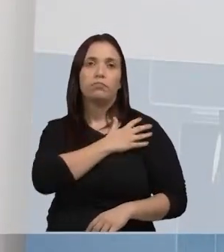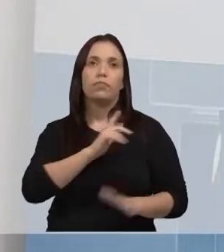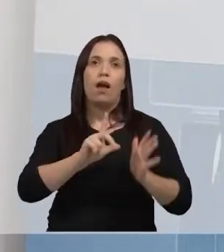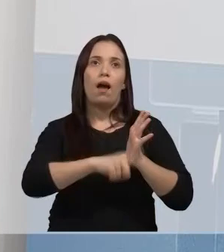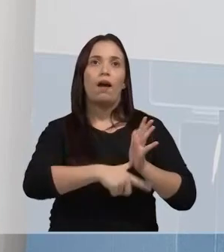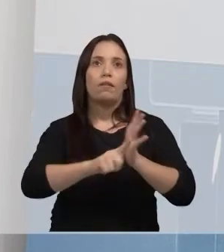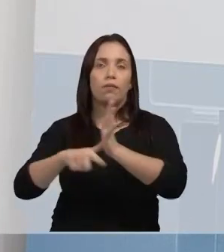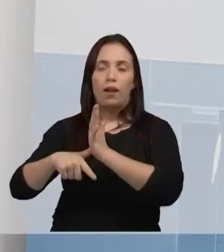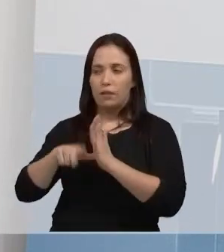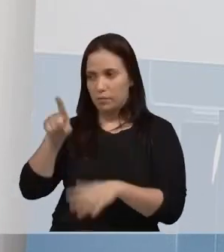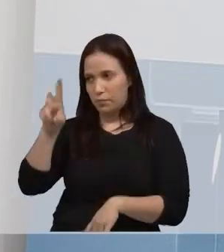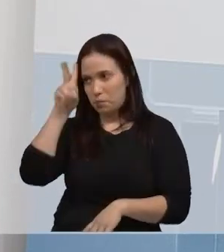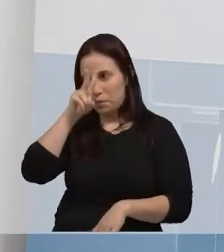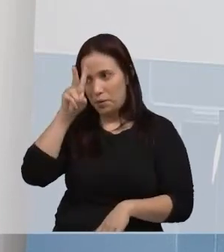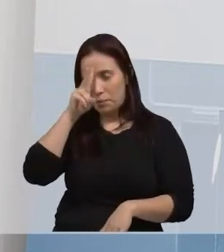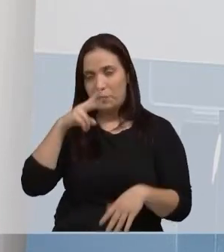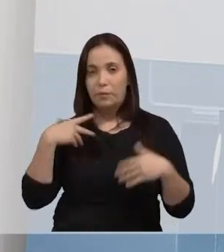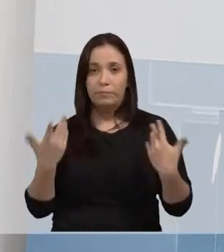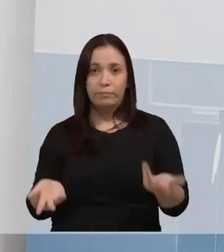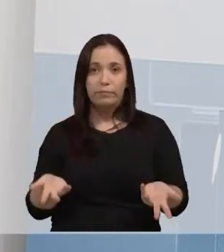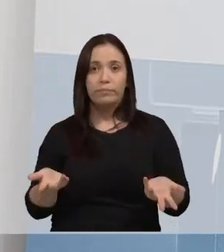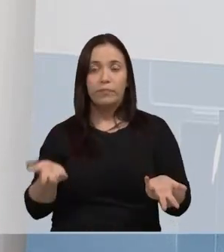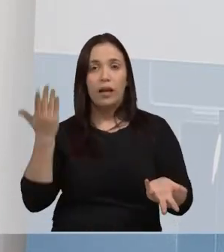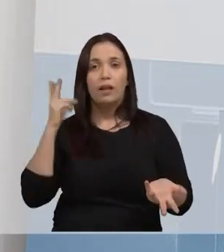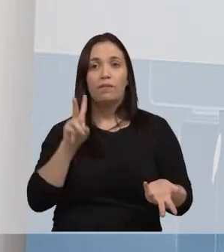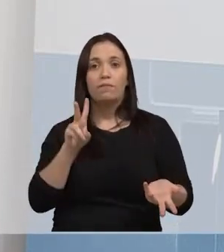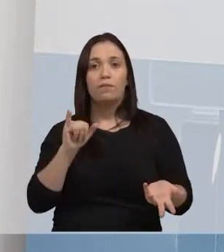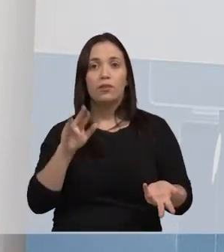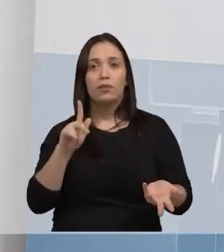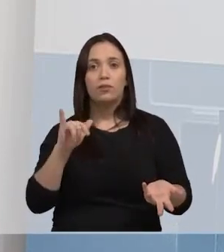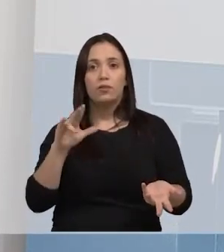semana, se Deus quiser. Até lá, obrigado pelo carinho,